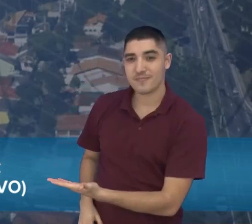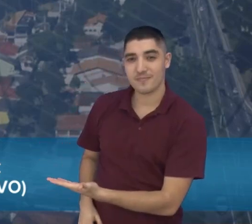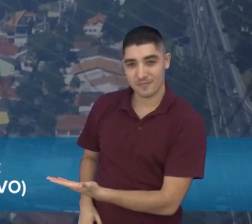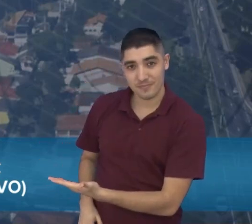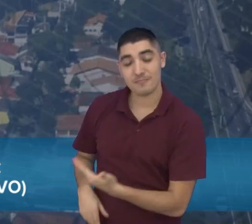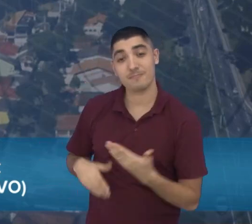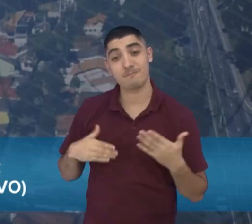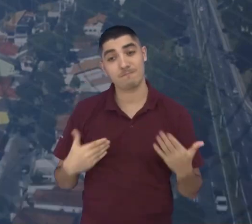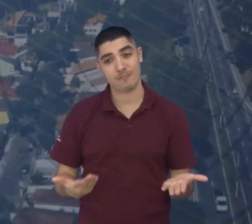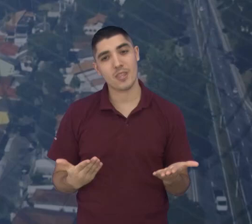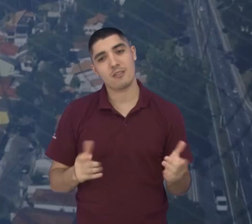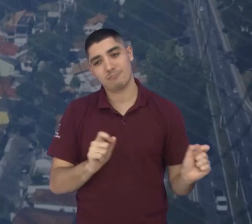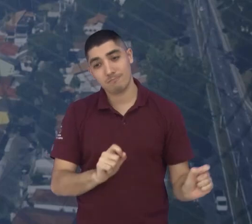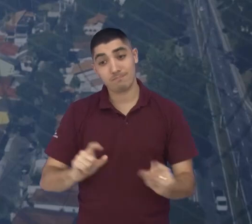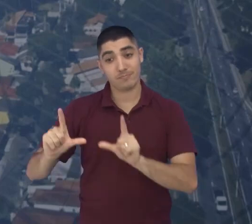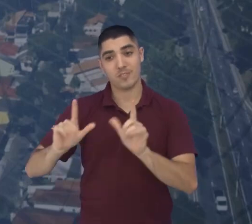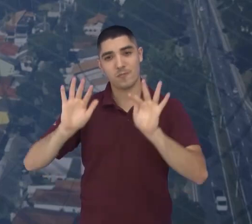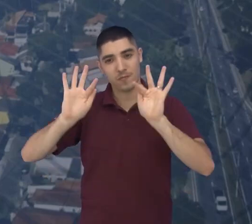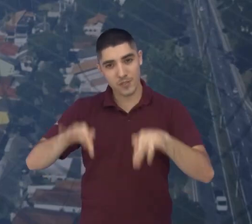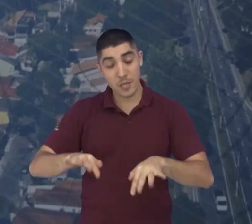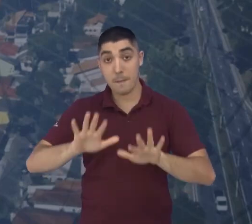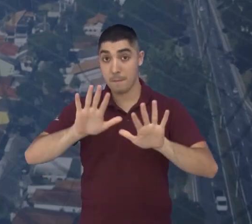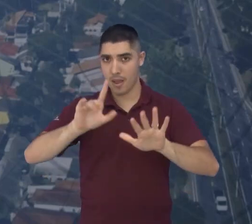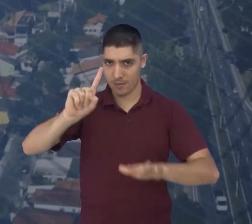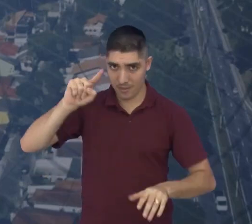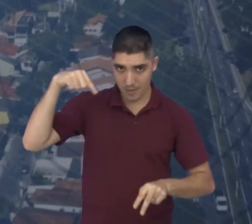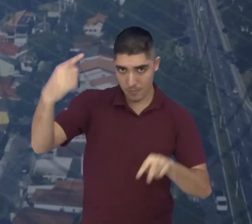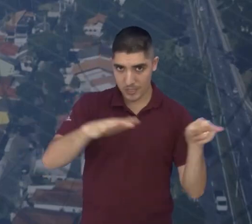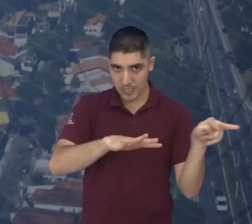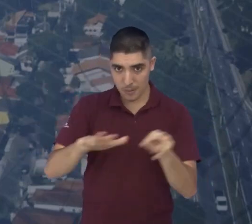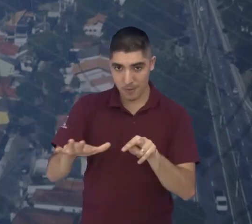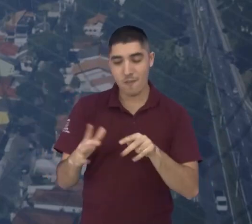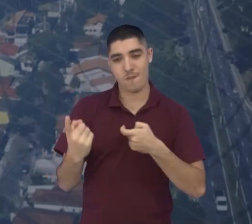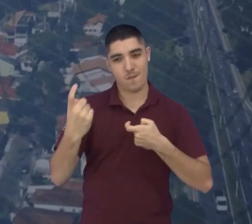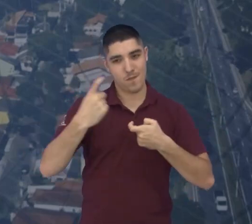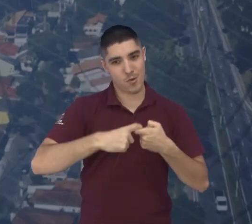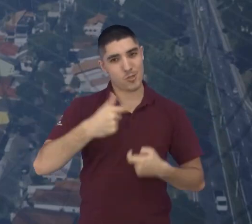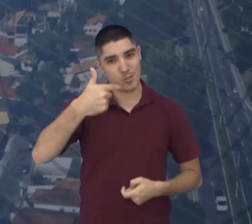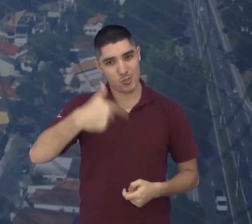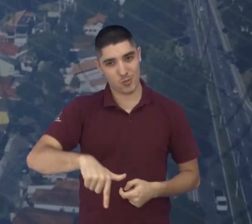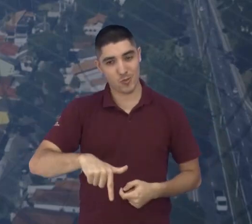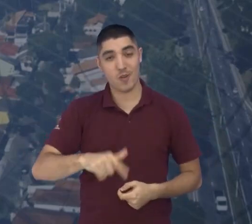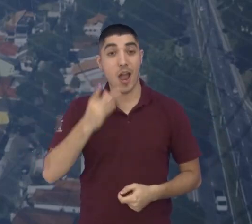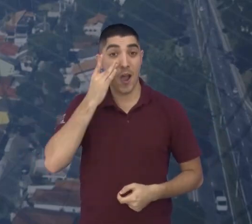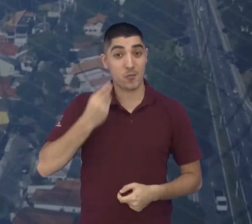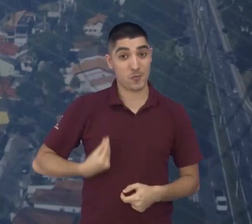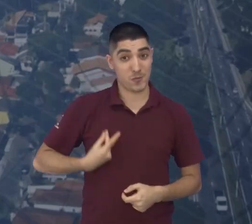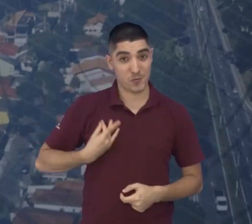@tvcâmarasjc. É isso, ficamos por aqui. Mais semana que vem estaremos de volta ao